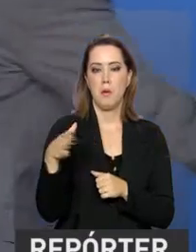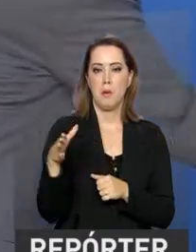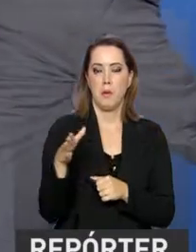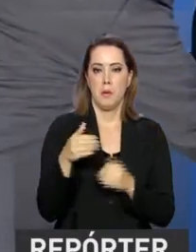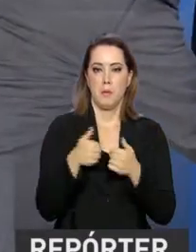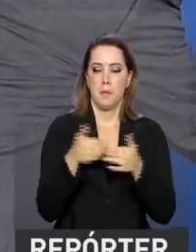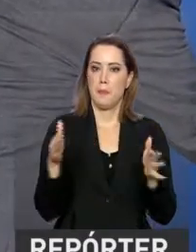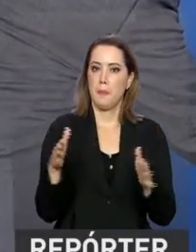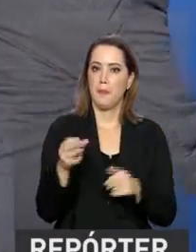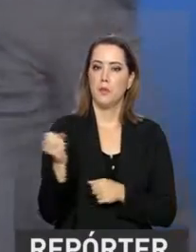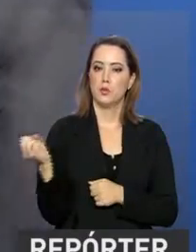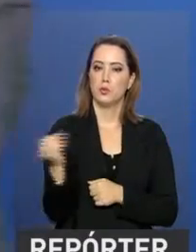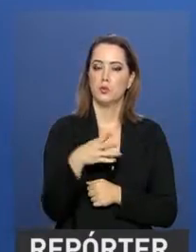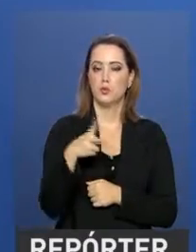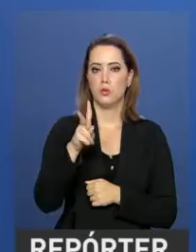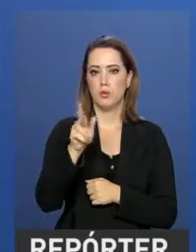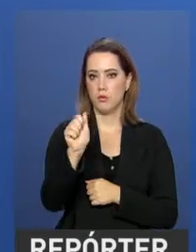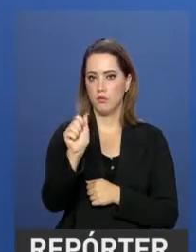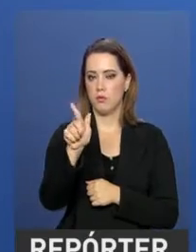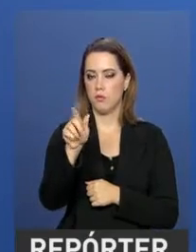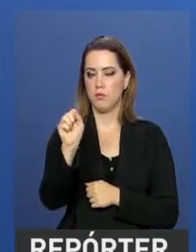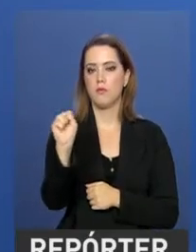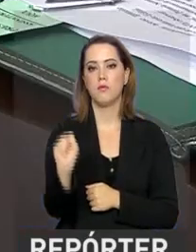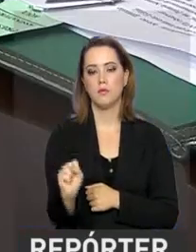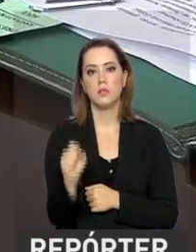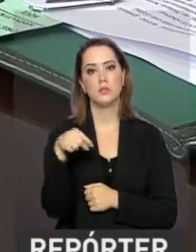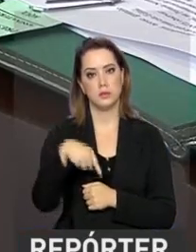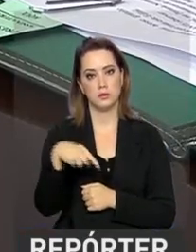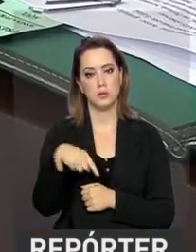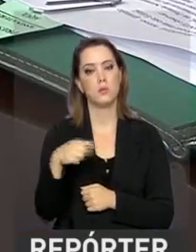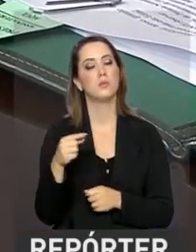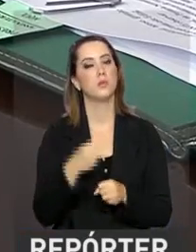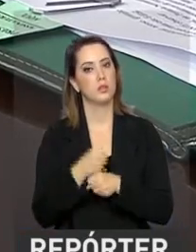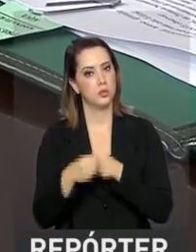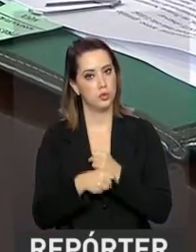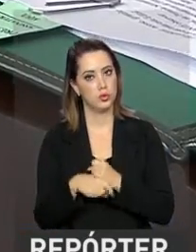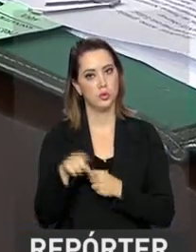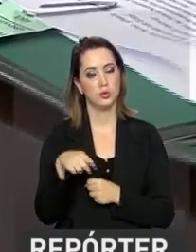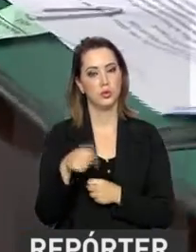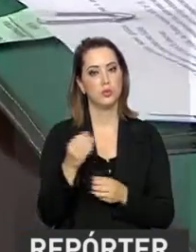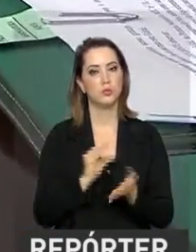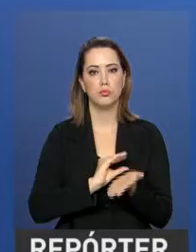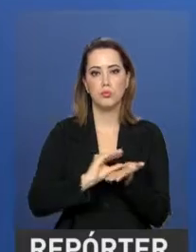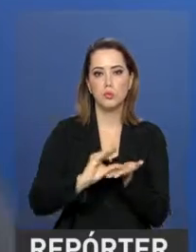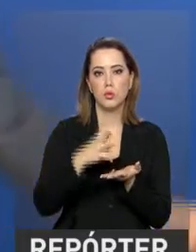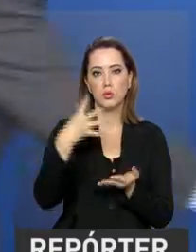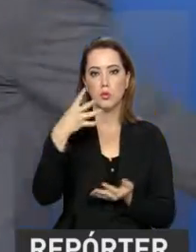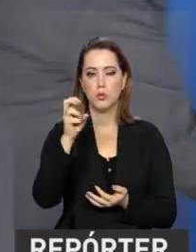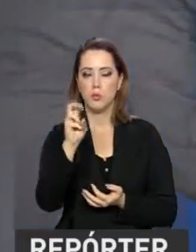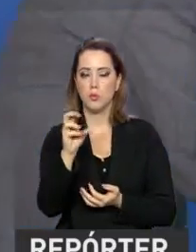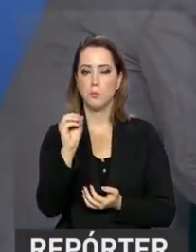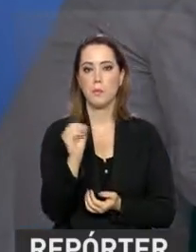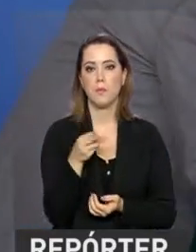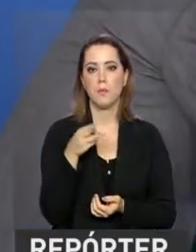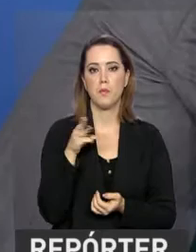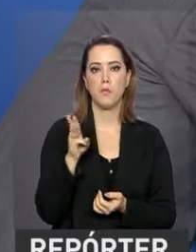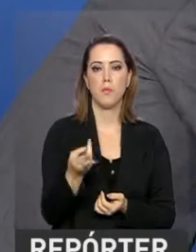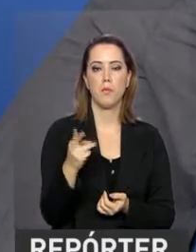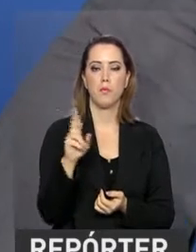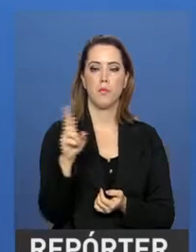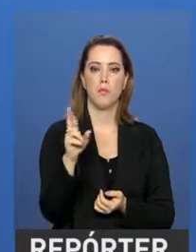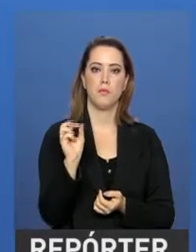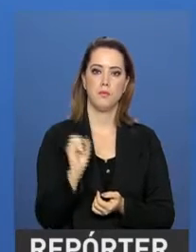mil novas vagas para o segundo semestre deste ano o investimento é de 450 milhões de